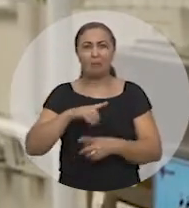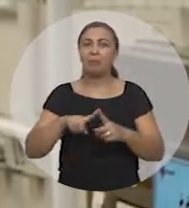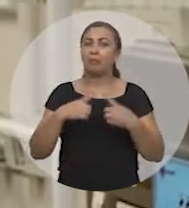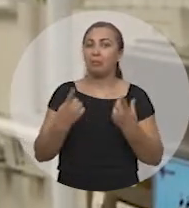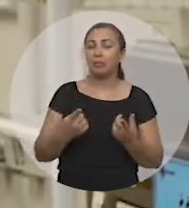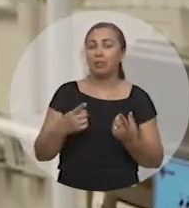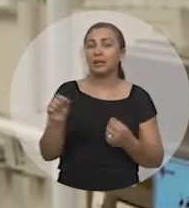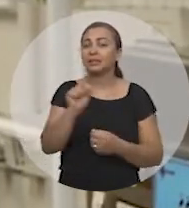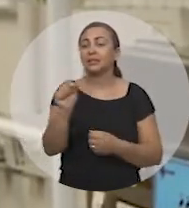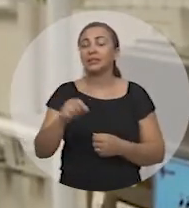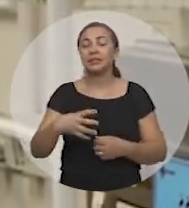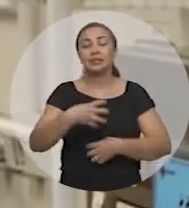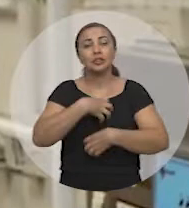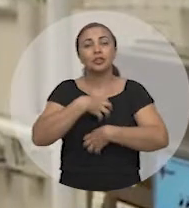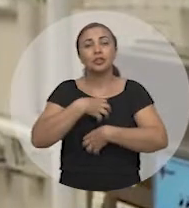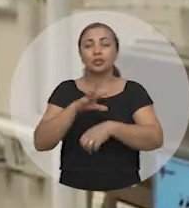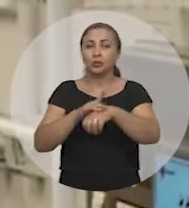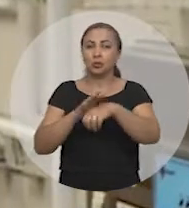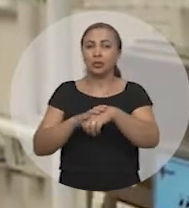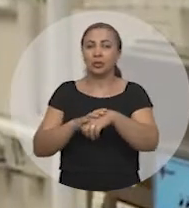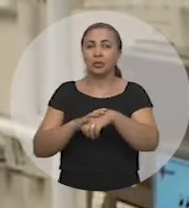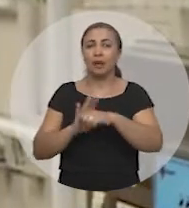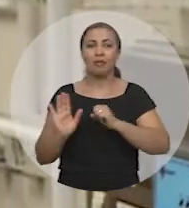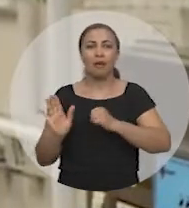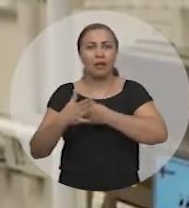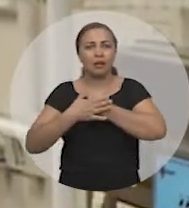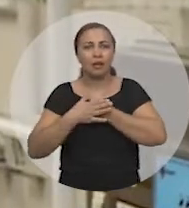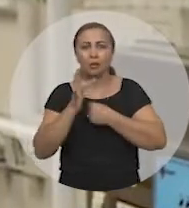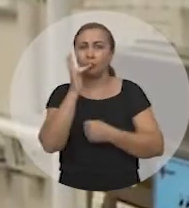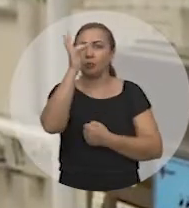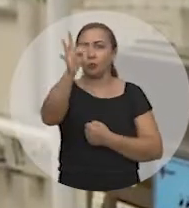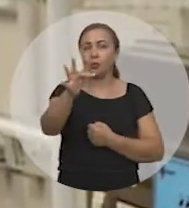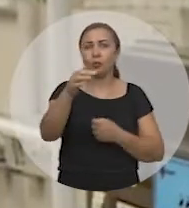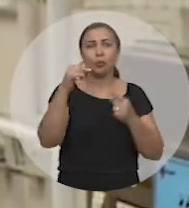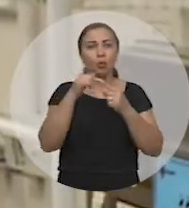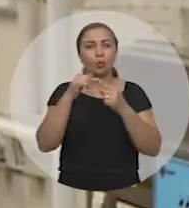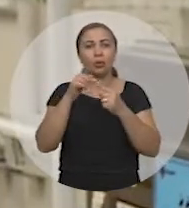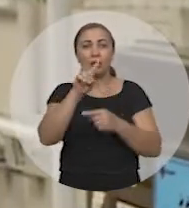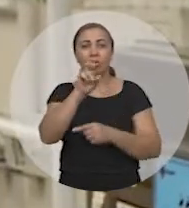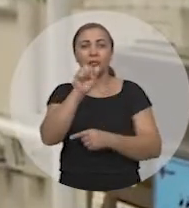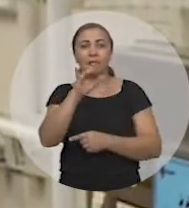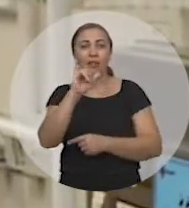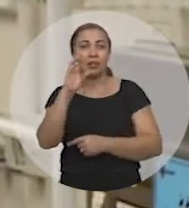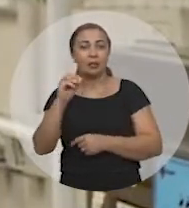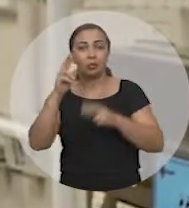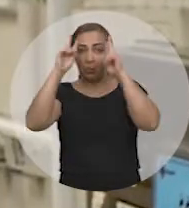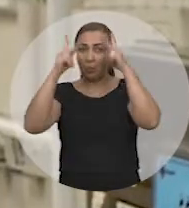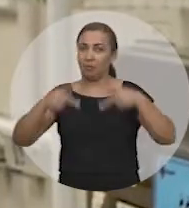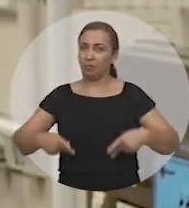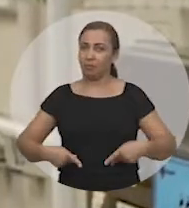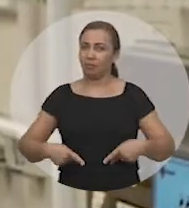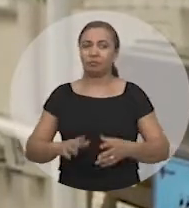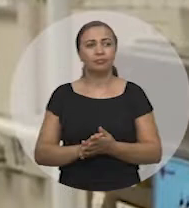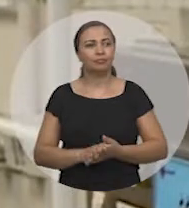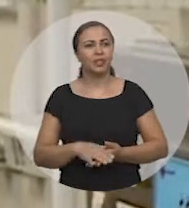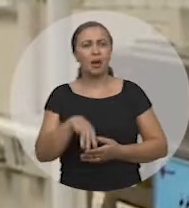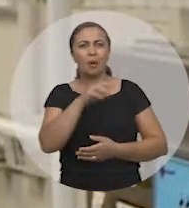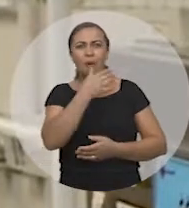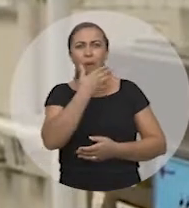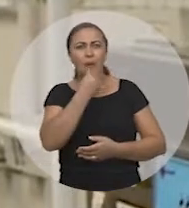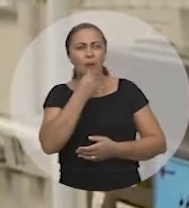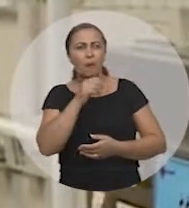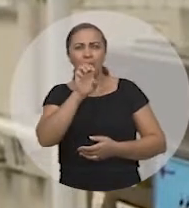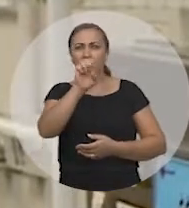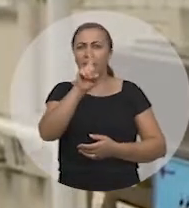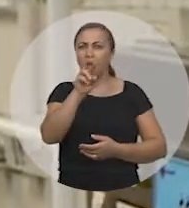no entanto quem é do e cia da varíola bovina estava protegido não sou todo o contato com a varíola humana então ele a Jenny